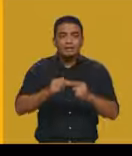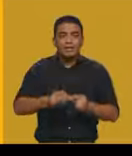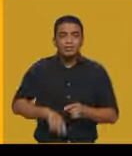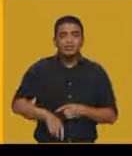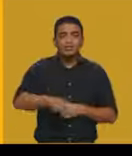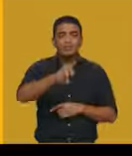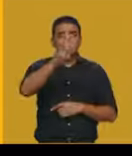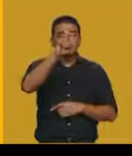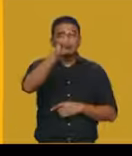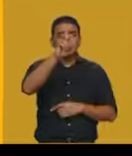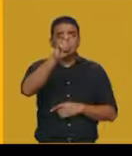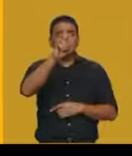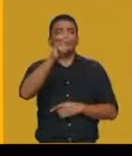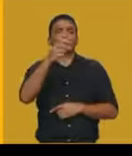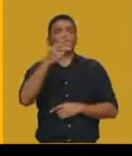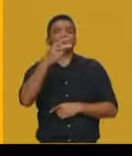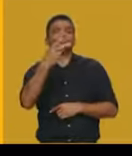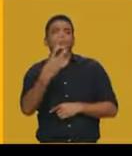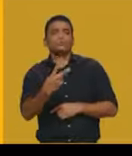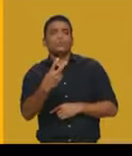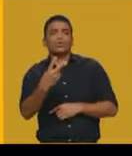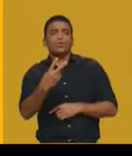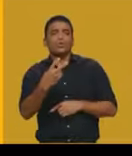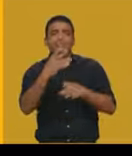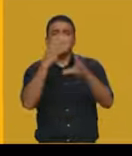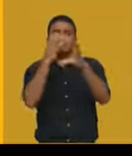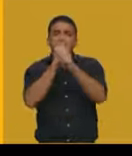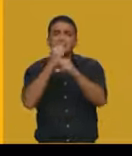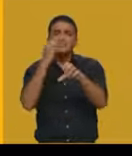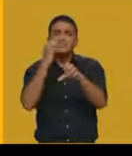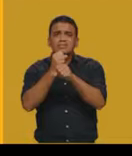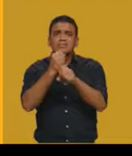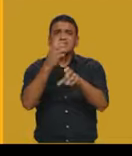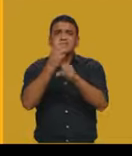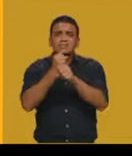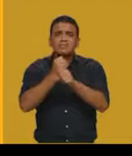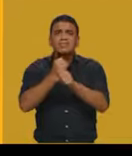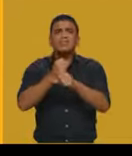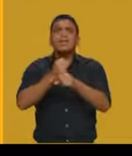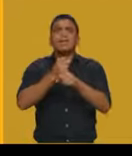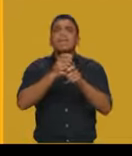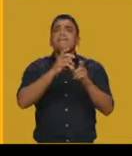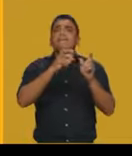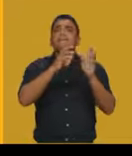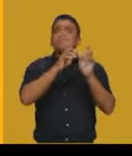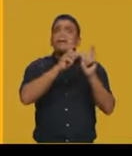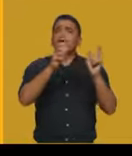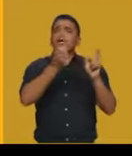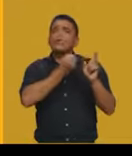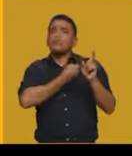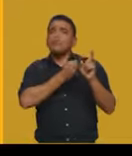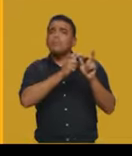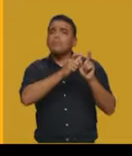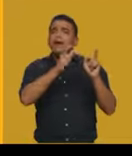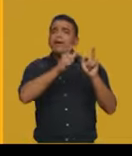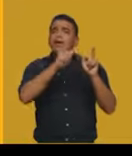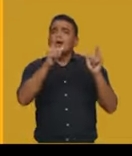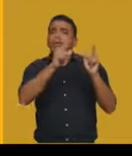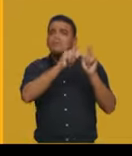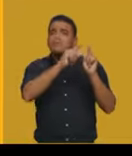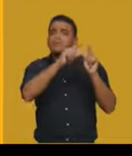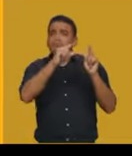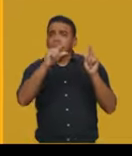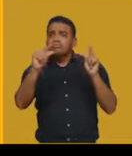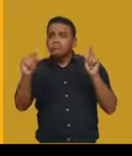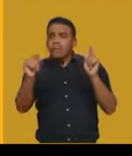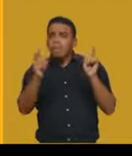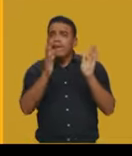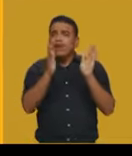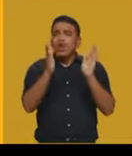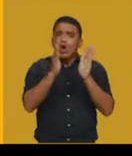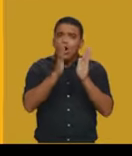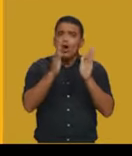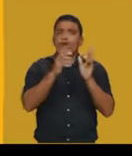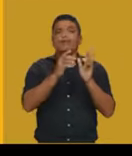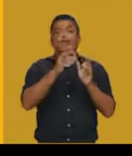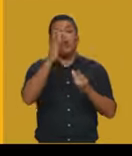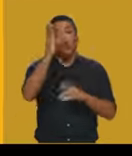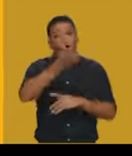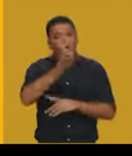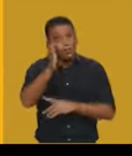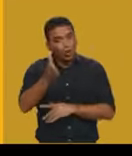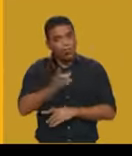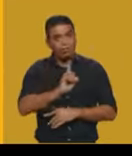2. Faz as contas bonitinho. De novo, pega o maior, leva até o menor. Não sai cortando de